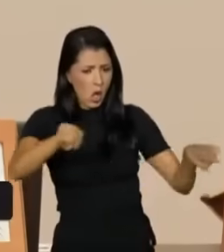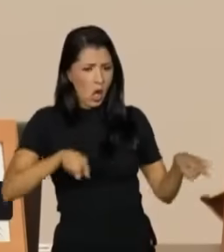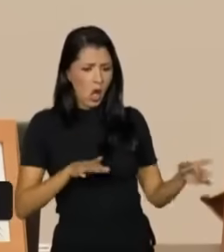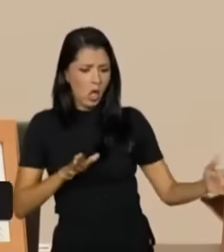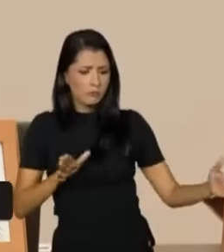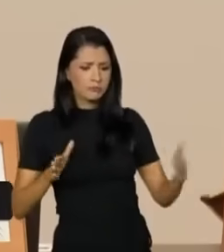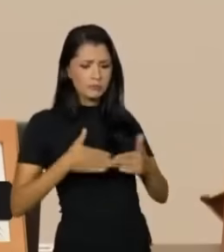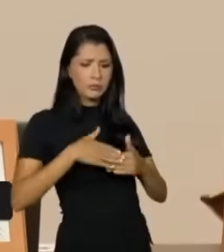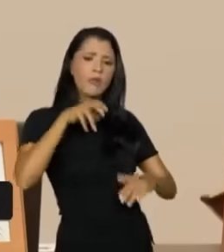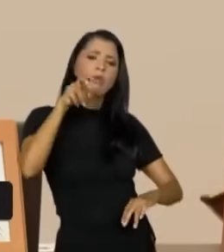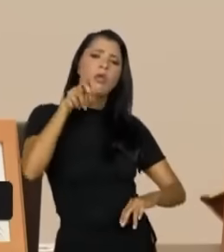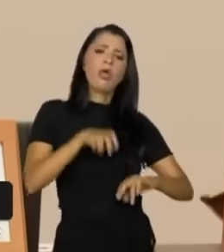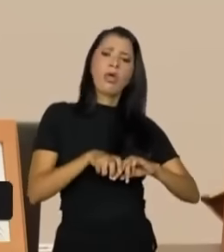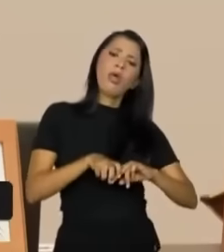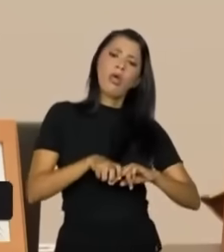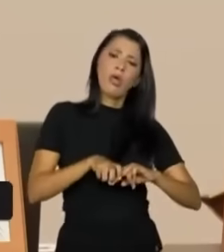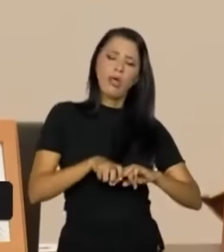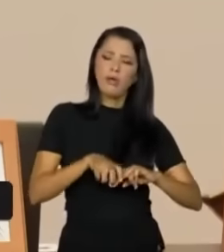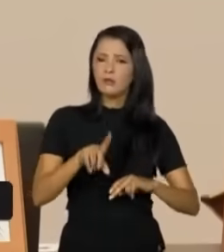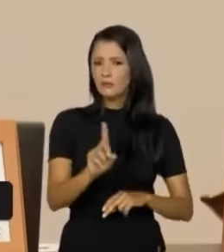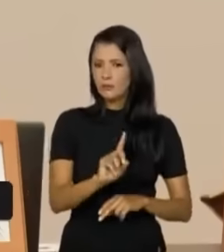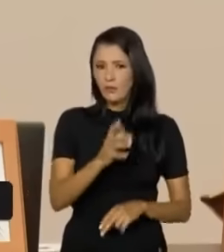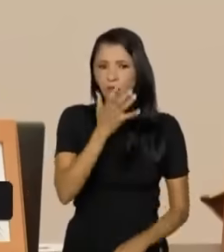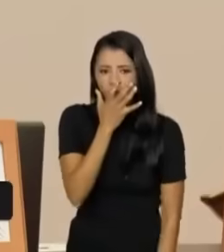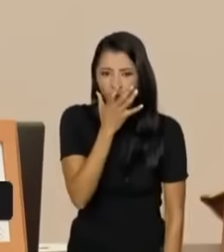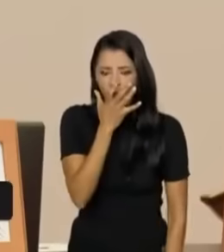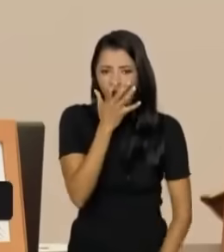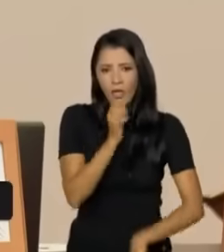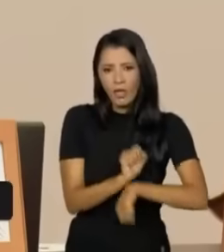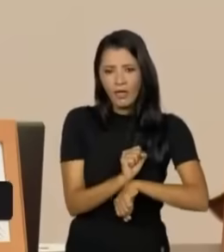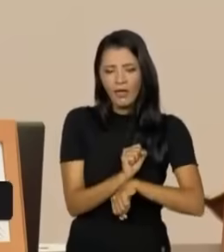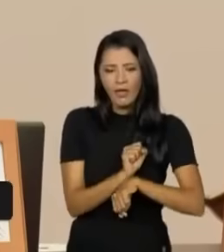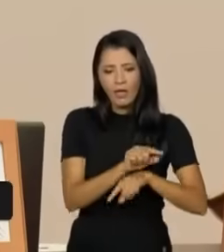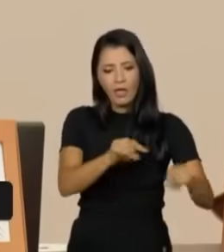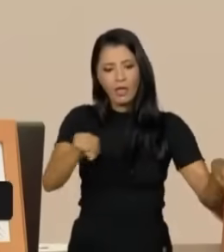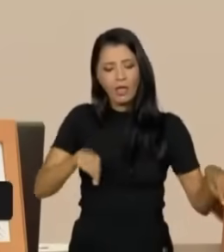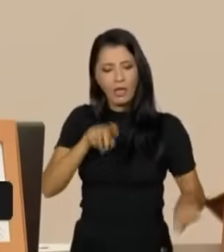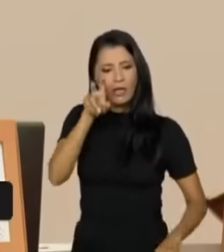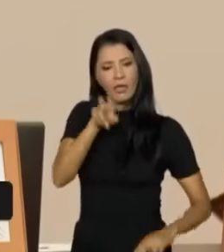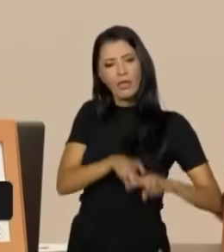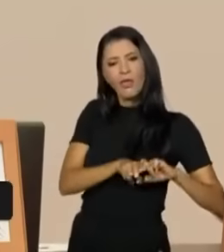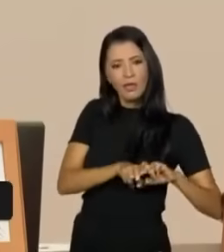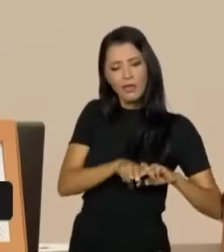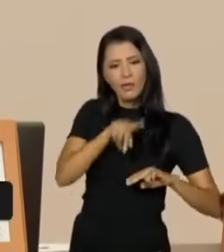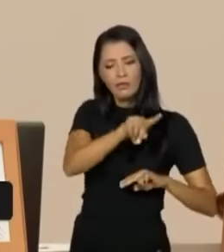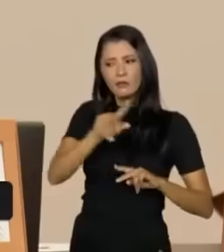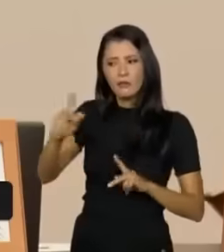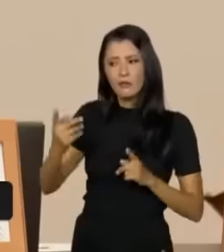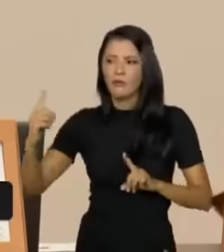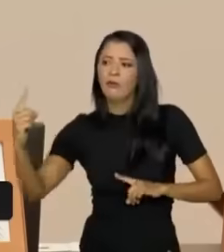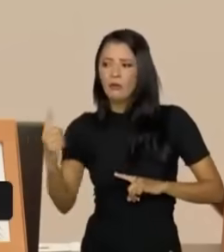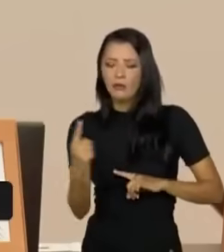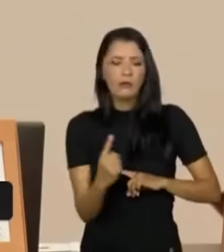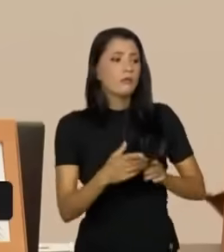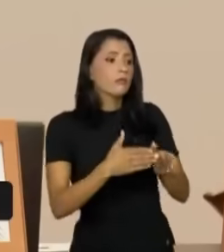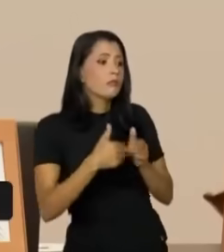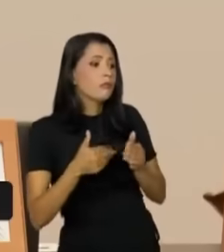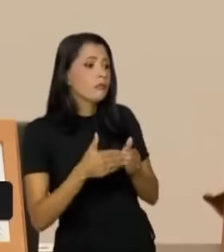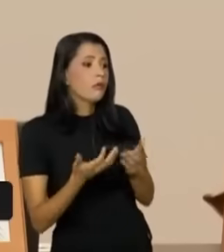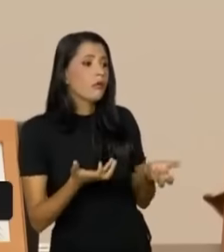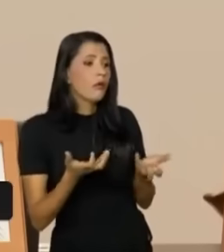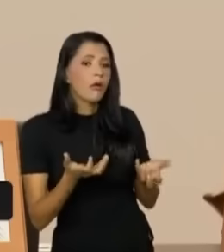vocês, porque cada ministro, quando fica parado no gabinete, ele só recebe gente pedindo alguma